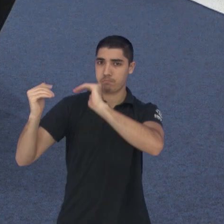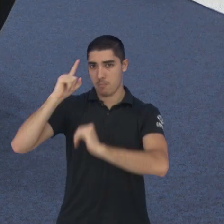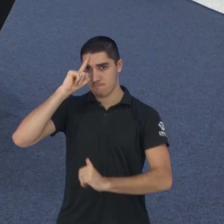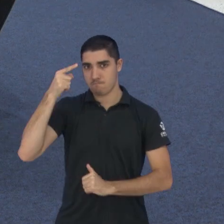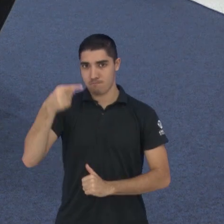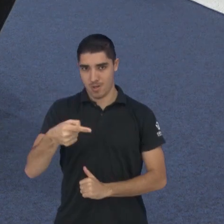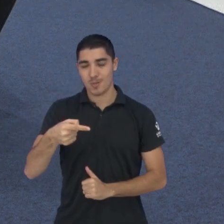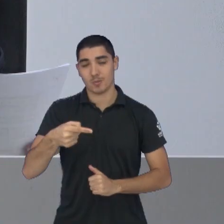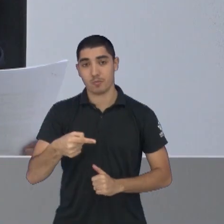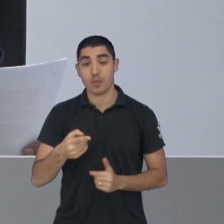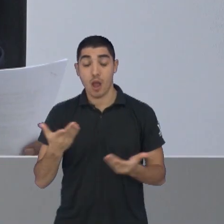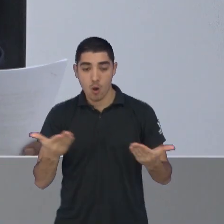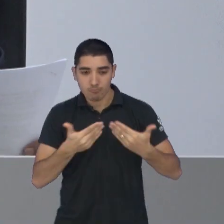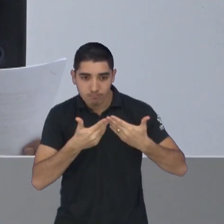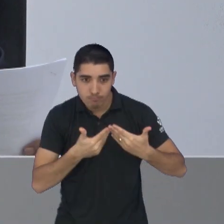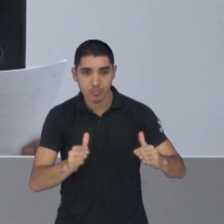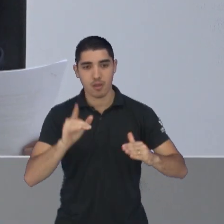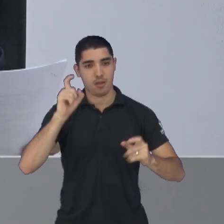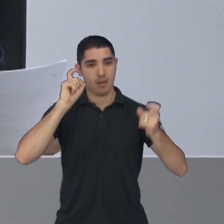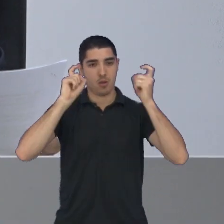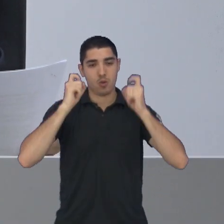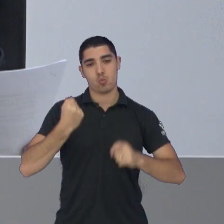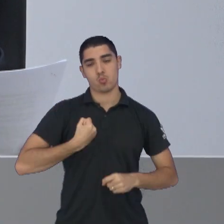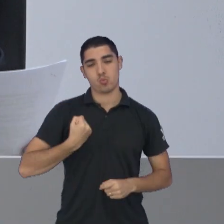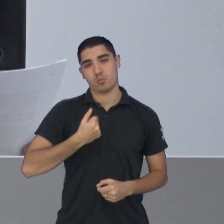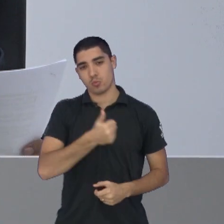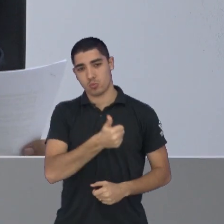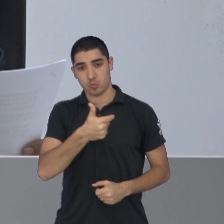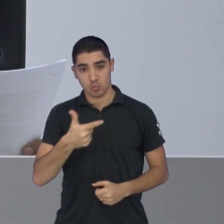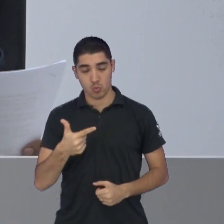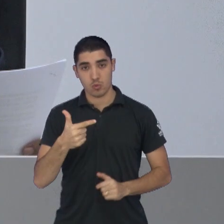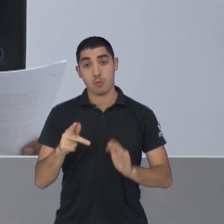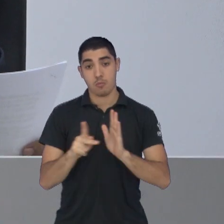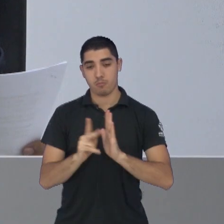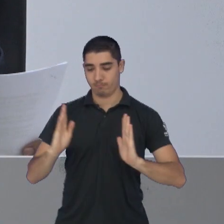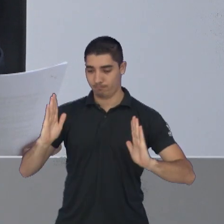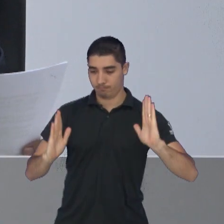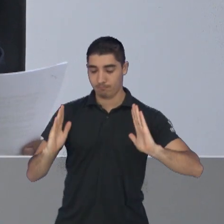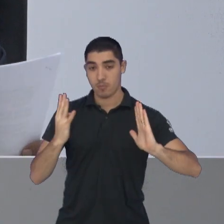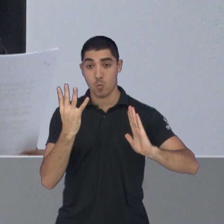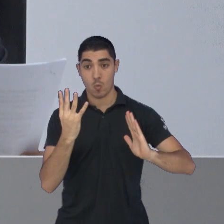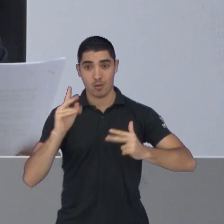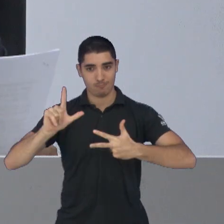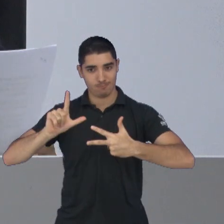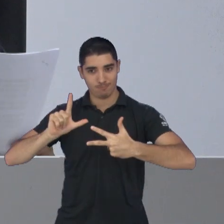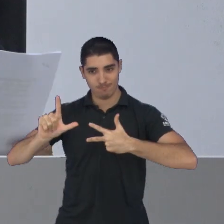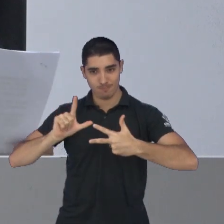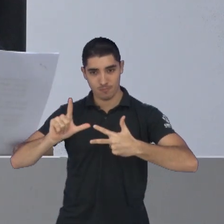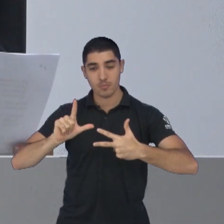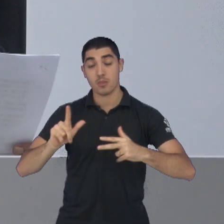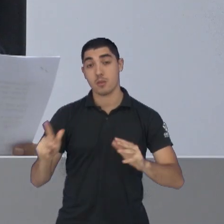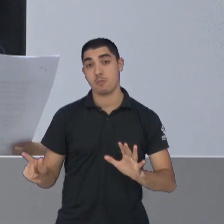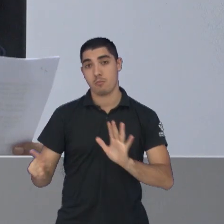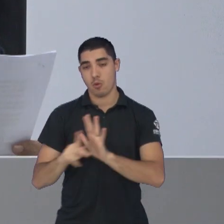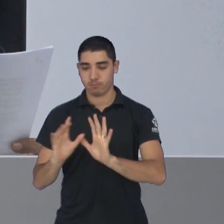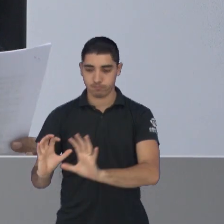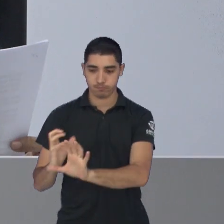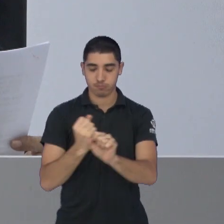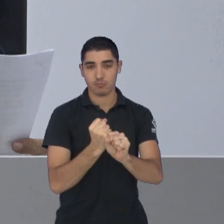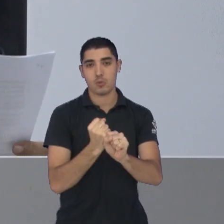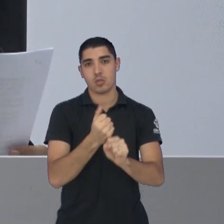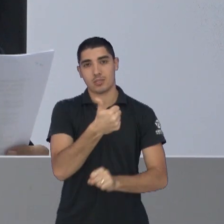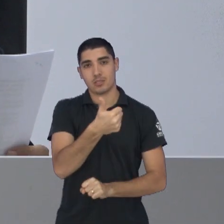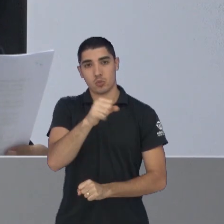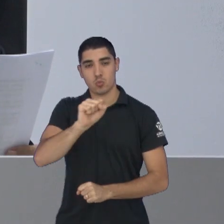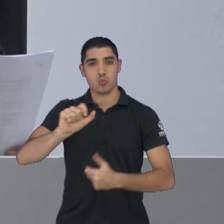a 12ª sessão ordinária da 4ª sessão legislativa da 18ª